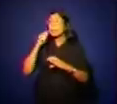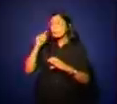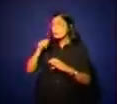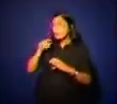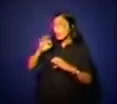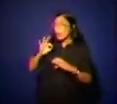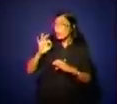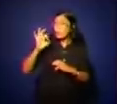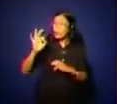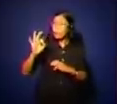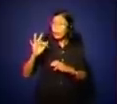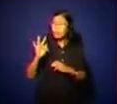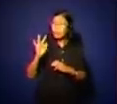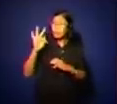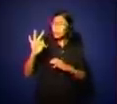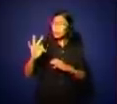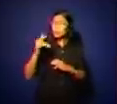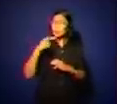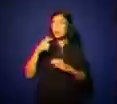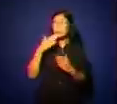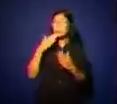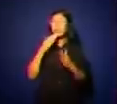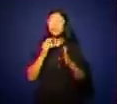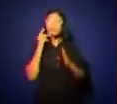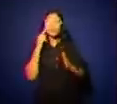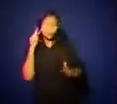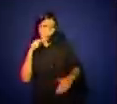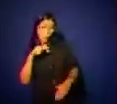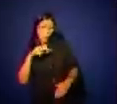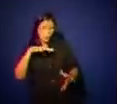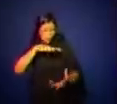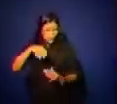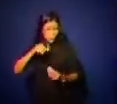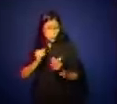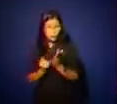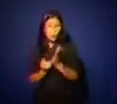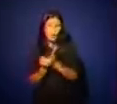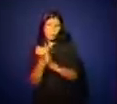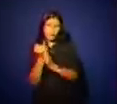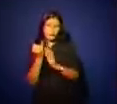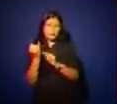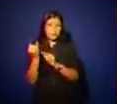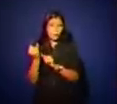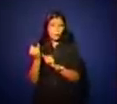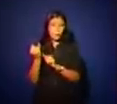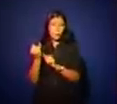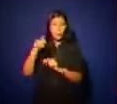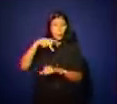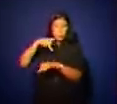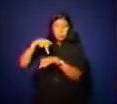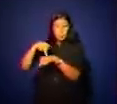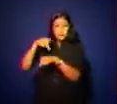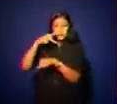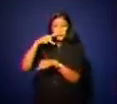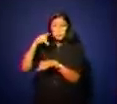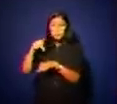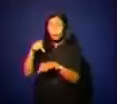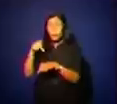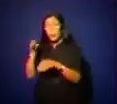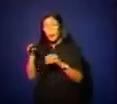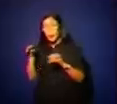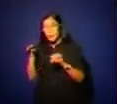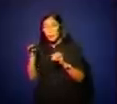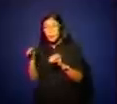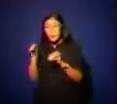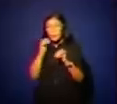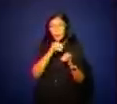com inflação em alguns lugares do mundo os países onde começaram a fazer aquela pequena relação de troca né Eu quero ter um pouquinho